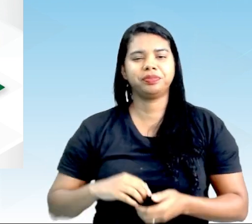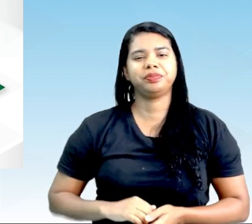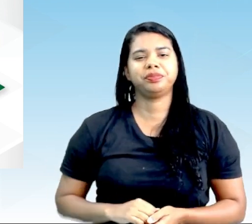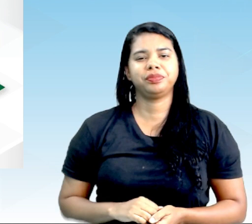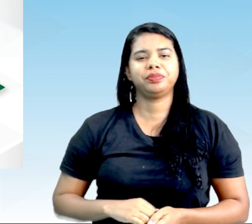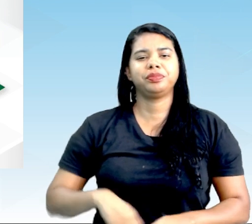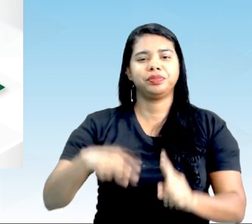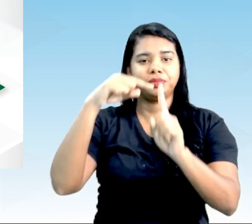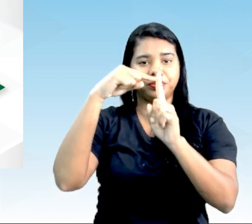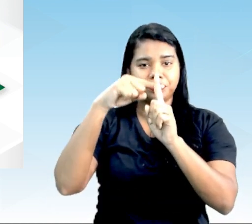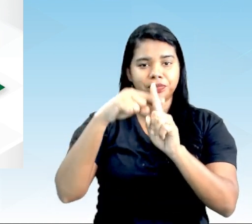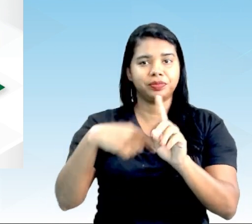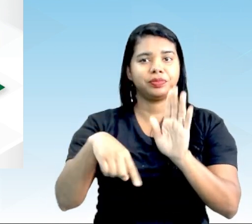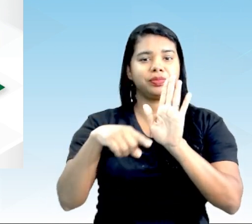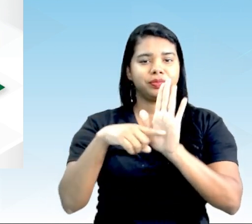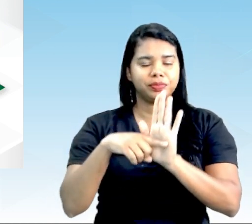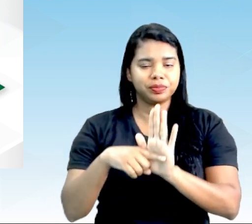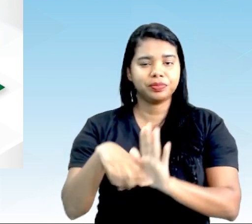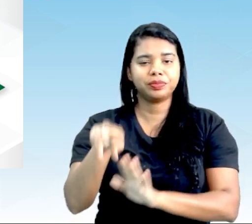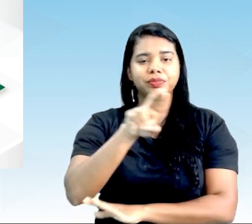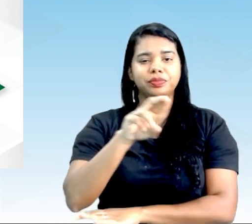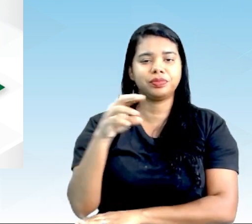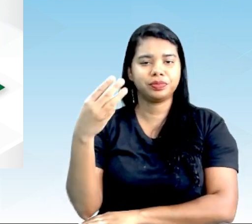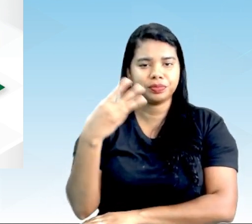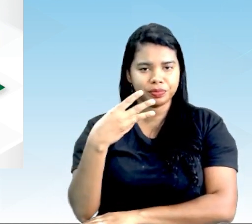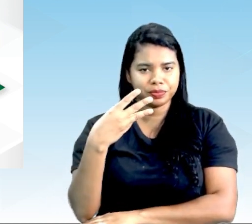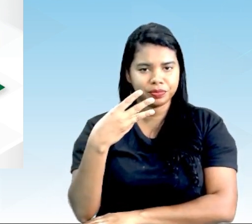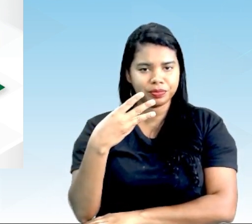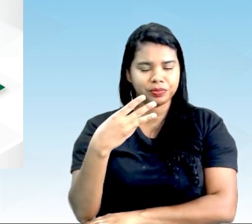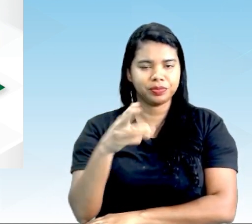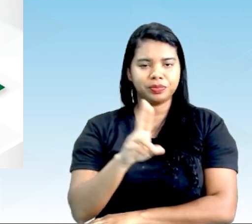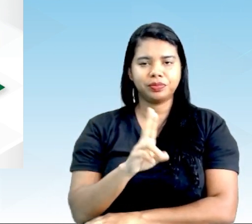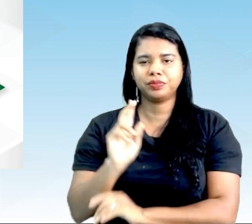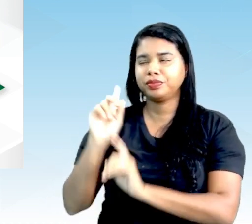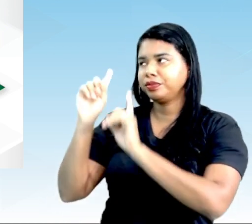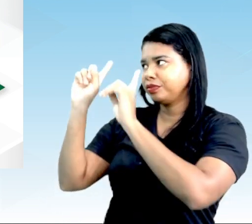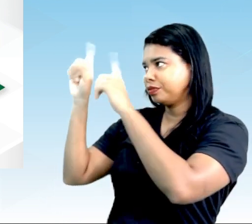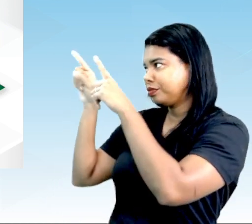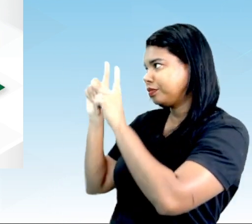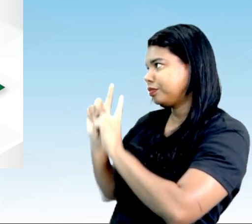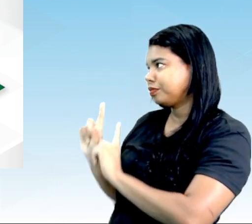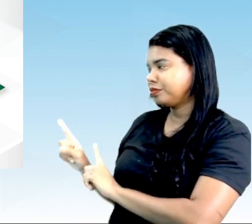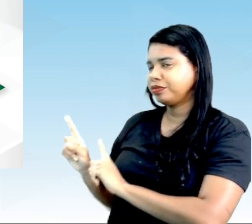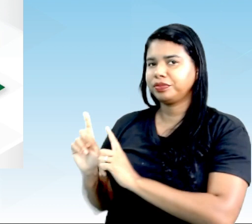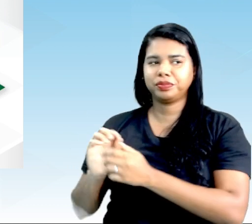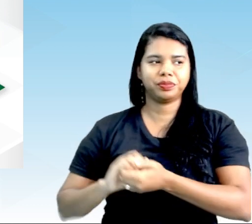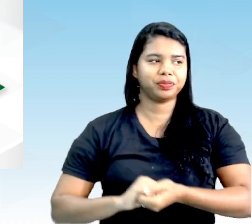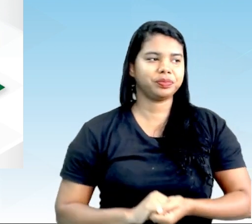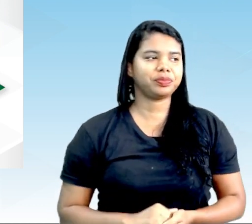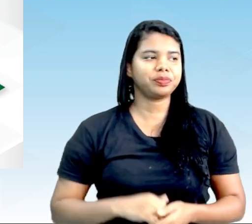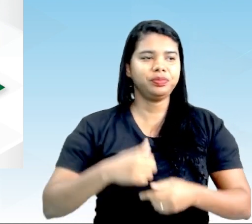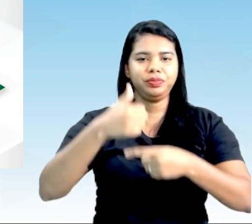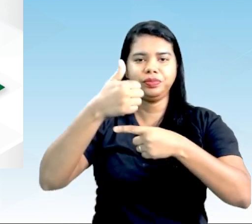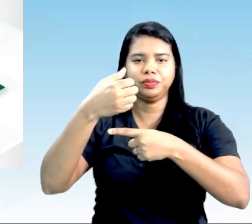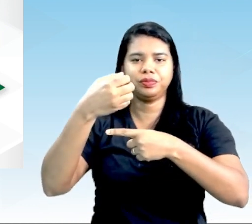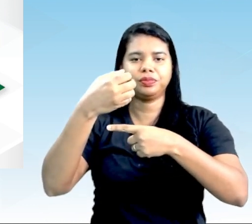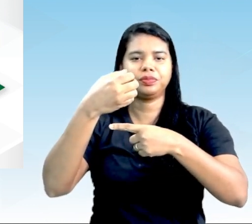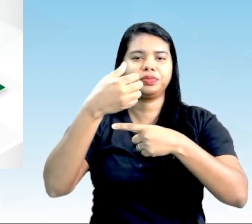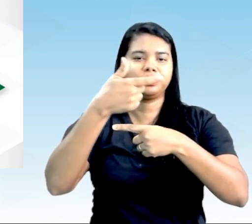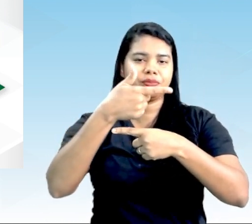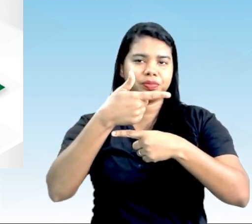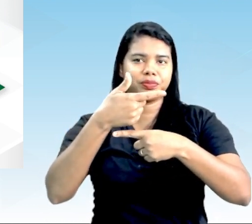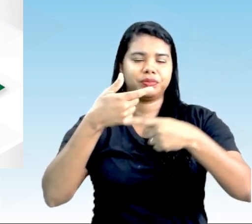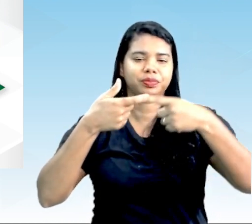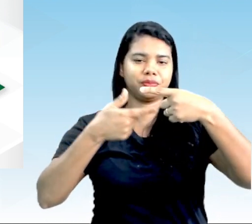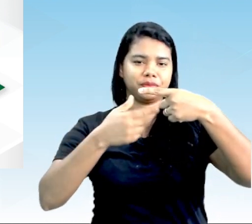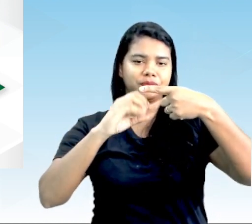todo. Então se liga, são 3 nomes para esse cara aí, ó. 3 nomes para o 12, 3 nomes